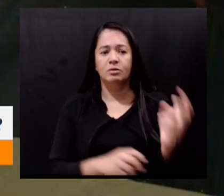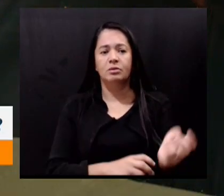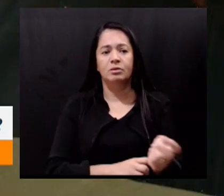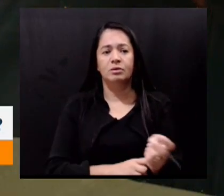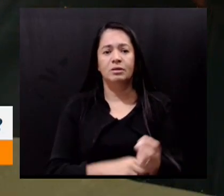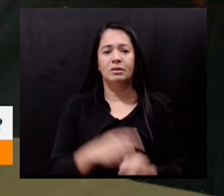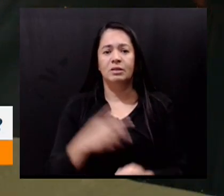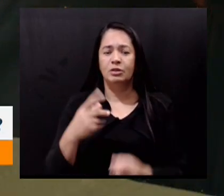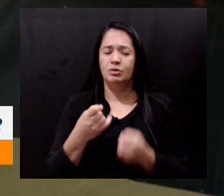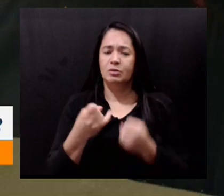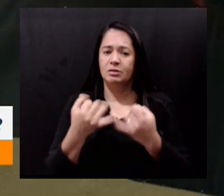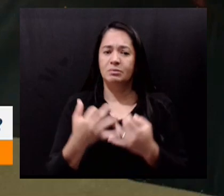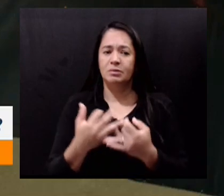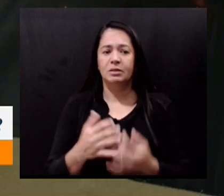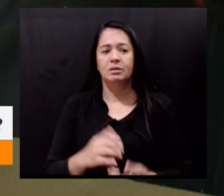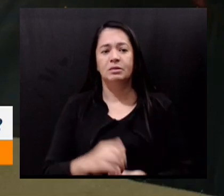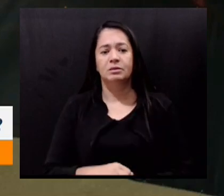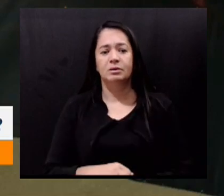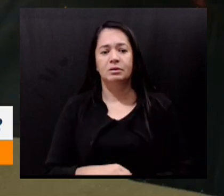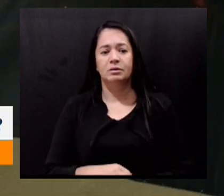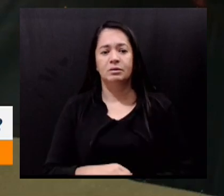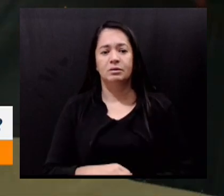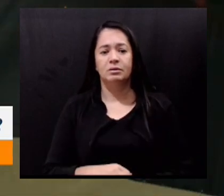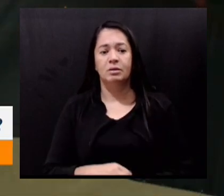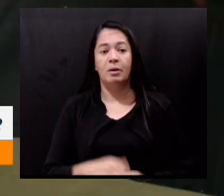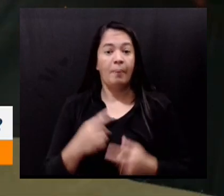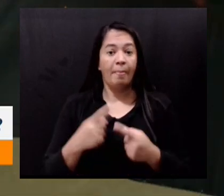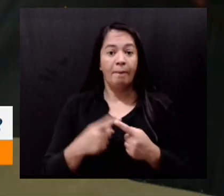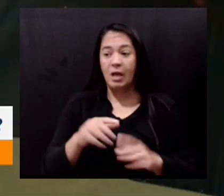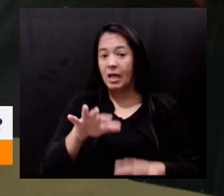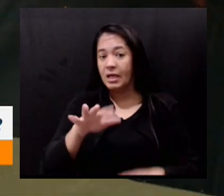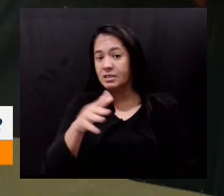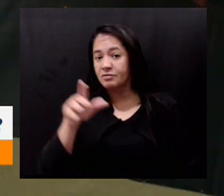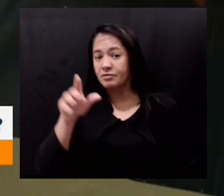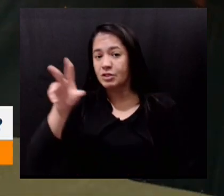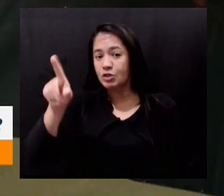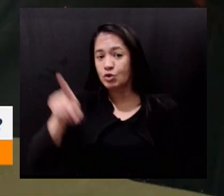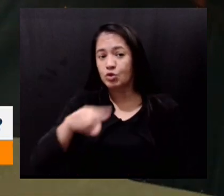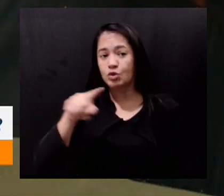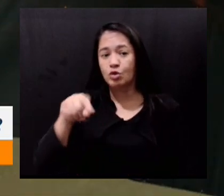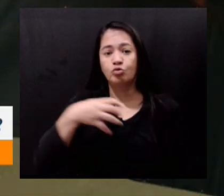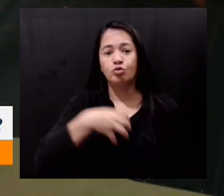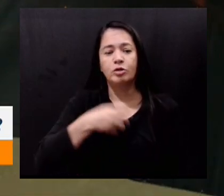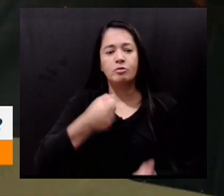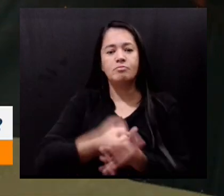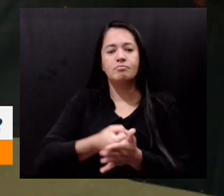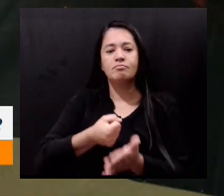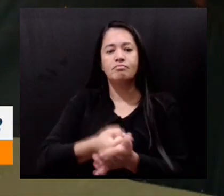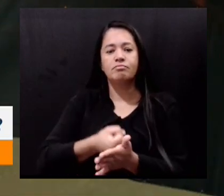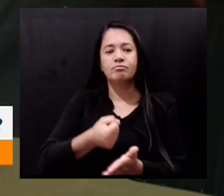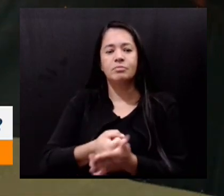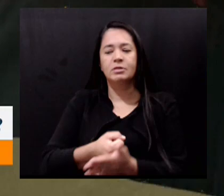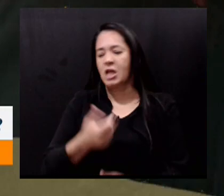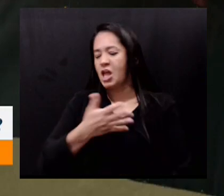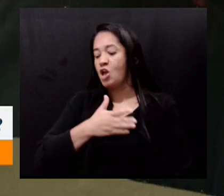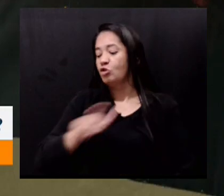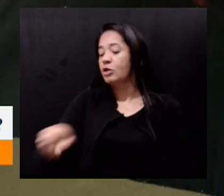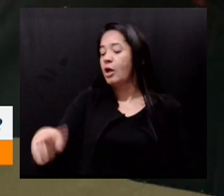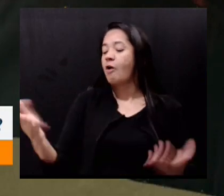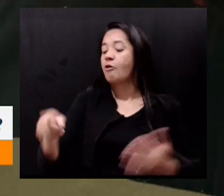né, porque às vezes o cancelamento é uma forma de quê? De punir a pessoa. "Poxa, eu não gostei, então eu vou te punir, a gente vai te